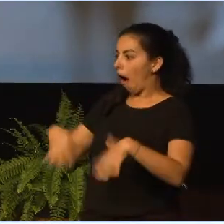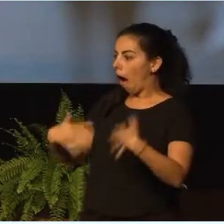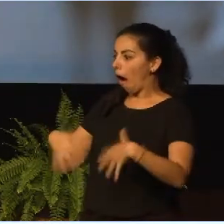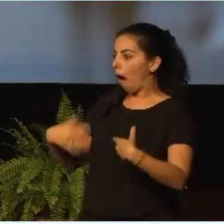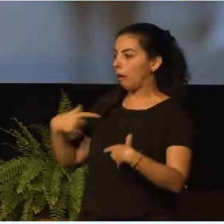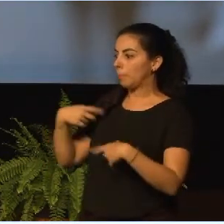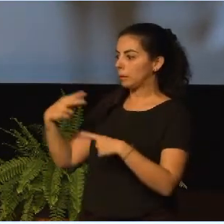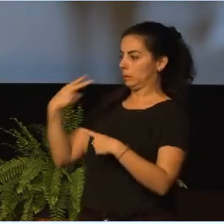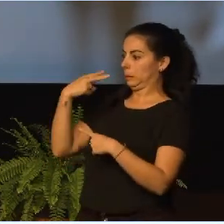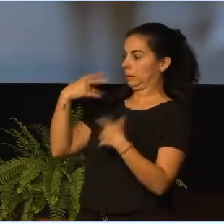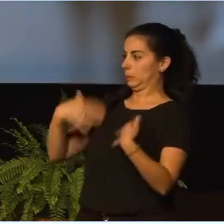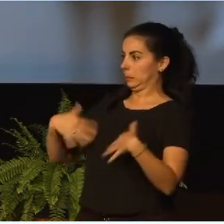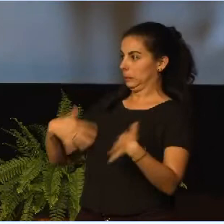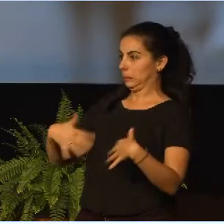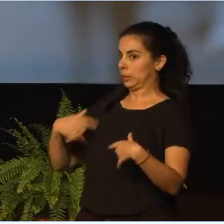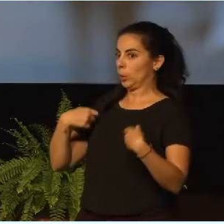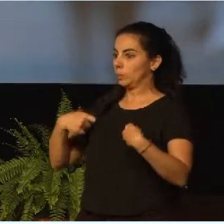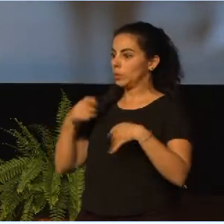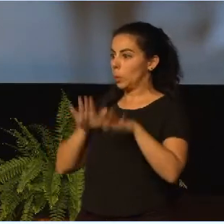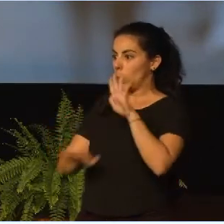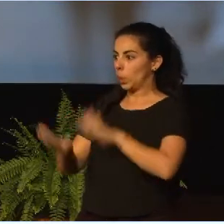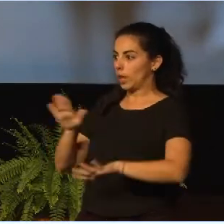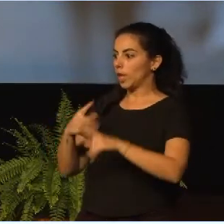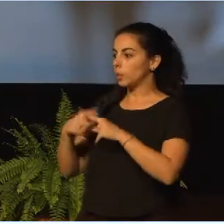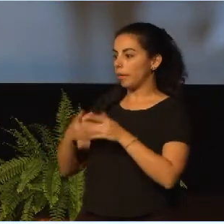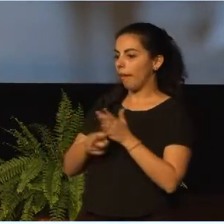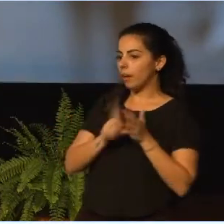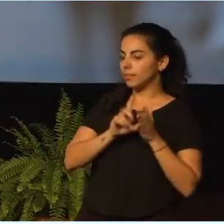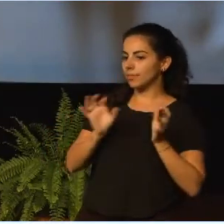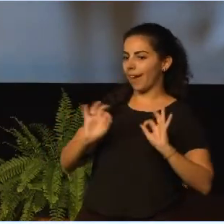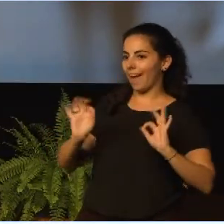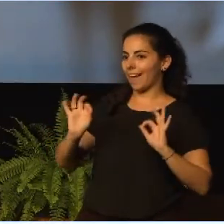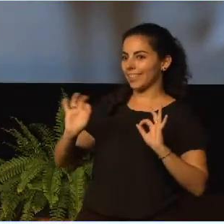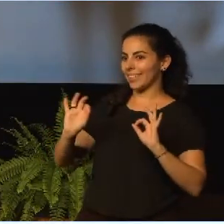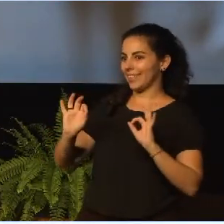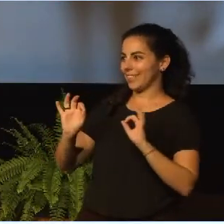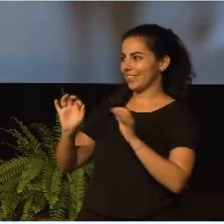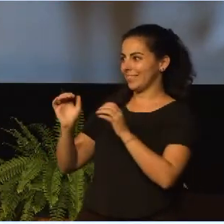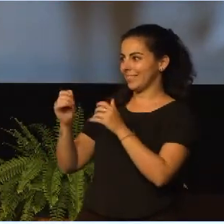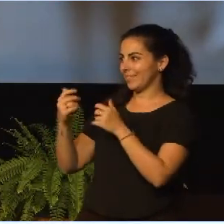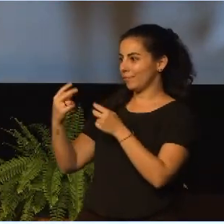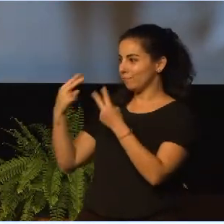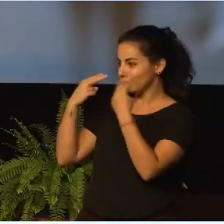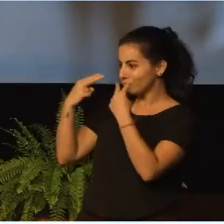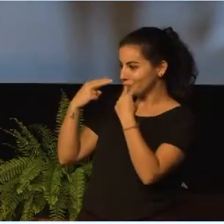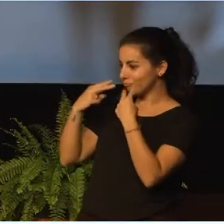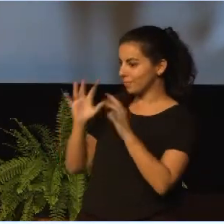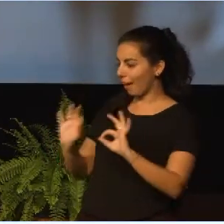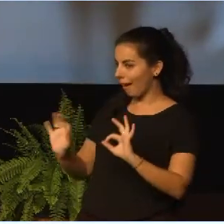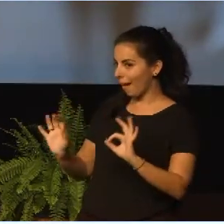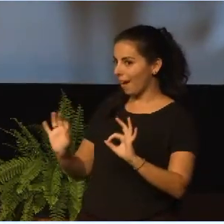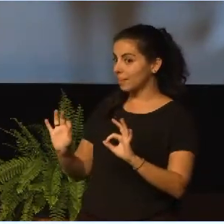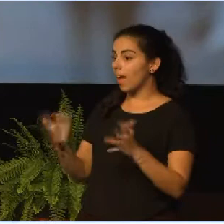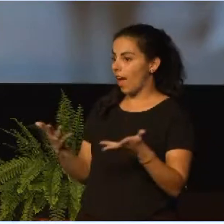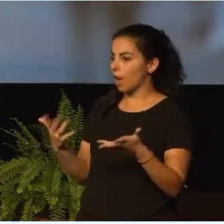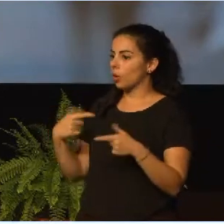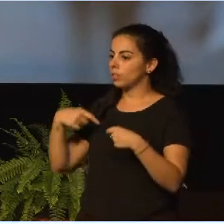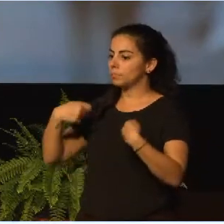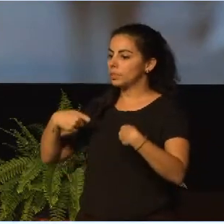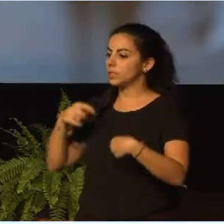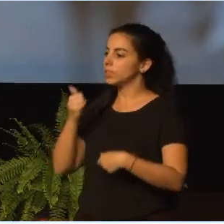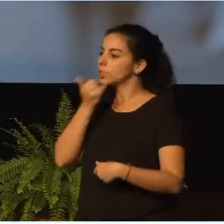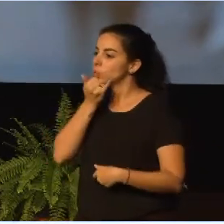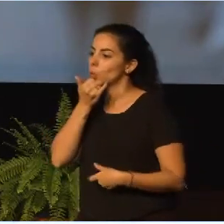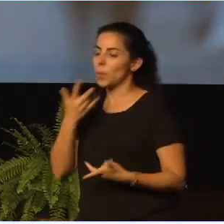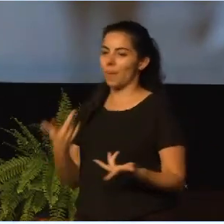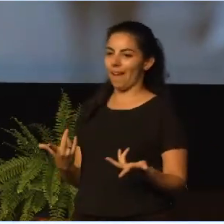sendo observados, coisa que eles nunca fizeram, coisa que eles nunca tiveram a oportunidade de vir a público e se desculpar por um